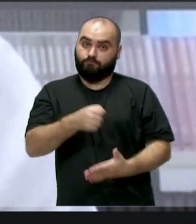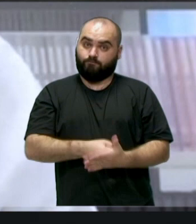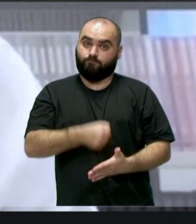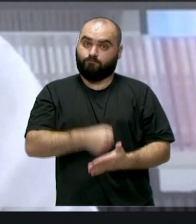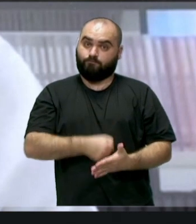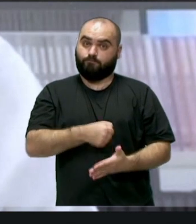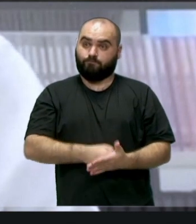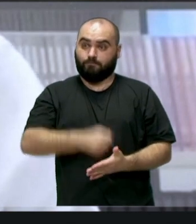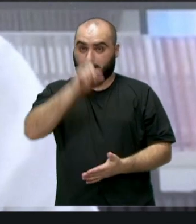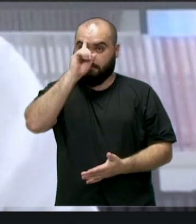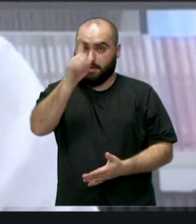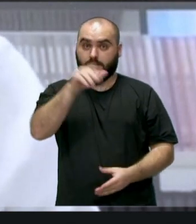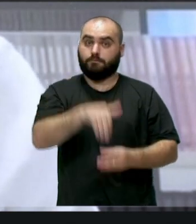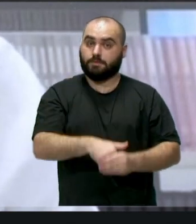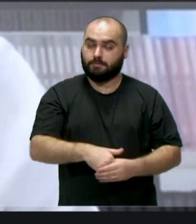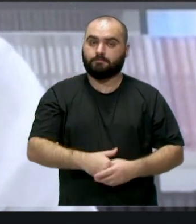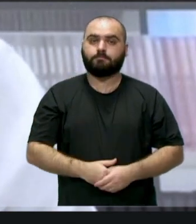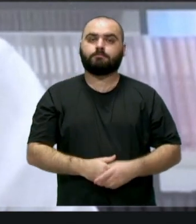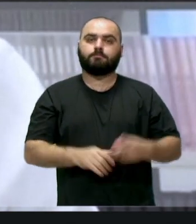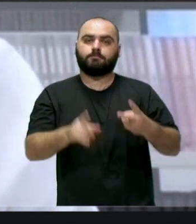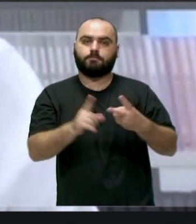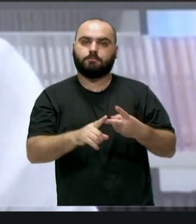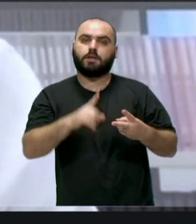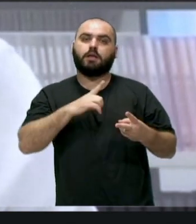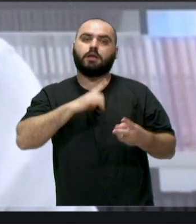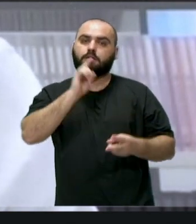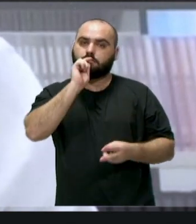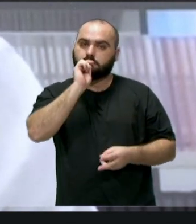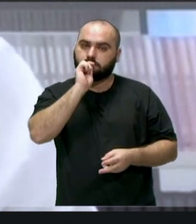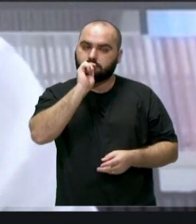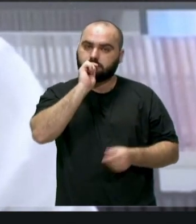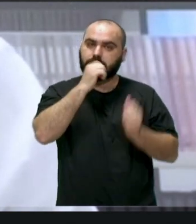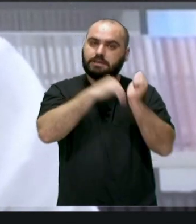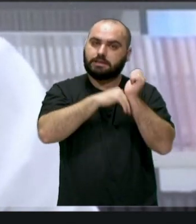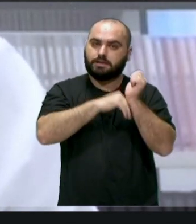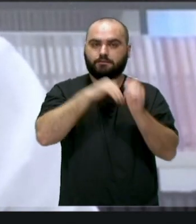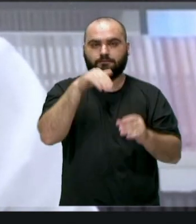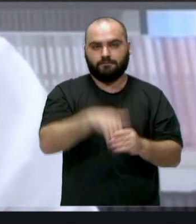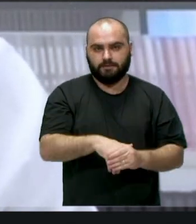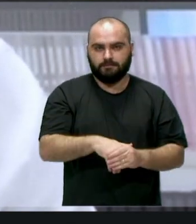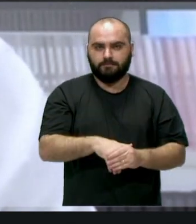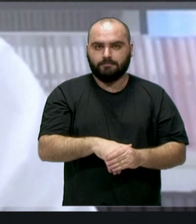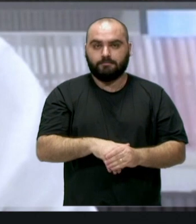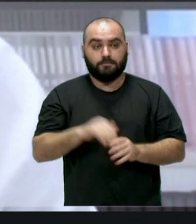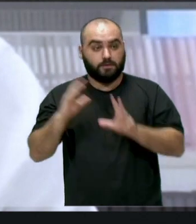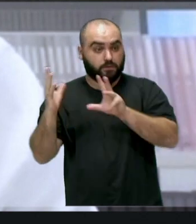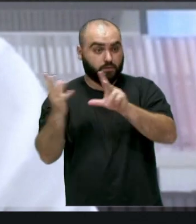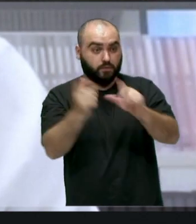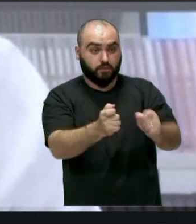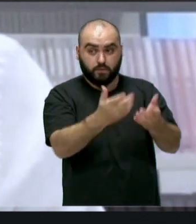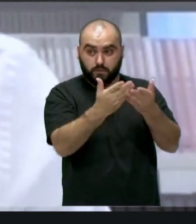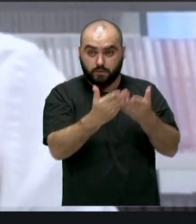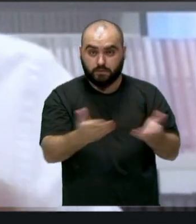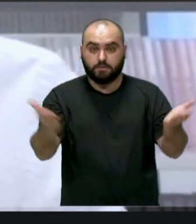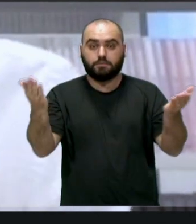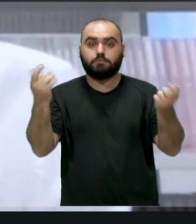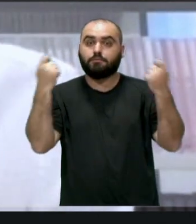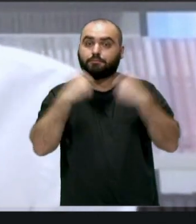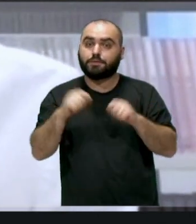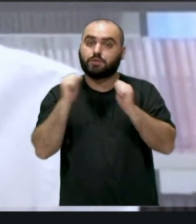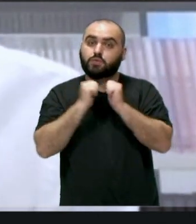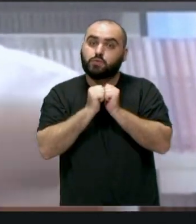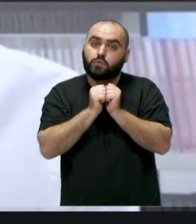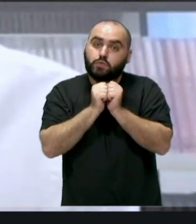uma outra discussão, e temos também o sigilo dos votos. Então, tudo isso vai implicar, tem que andar junto